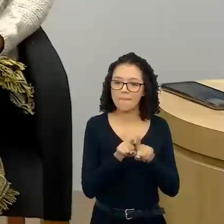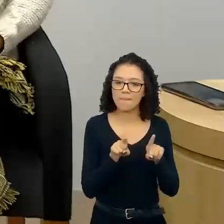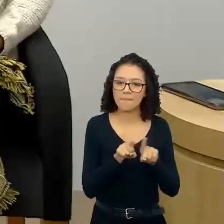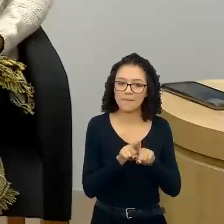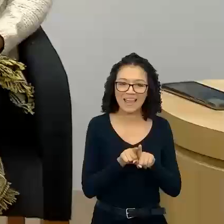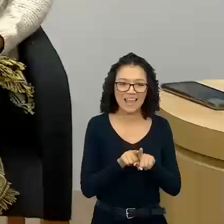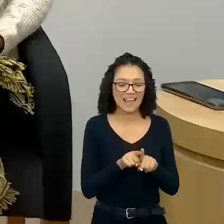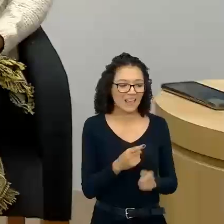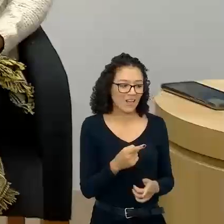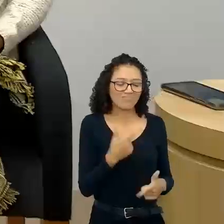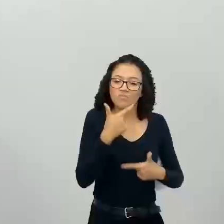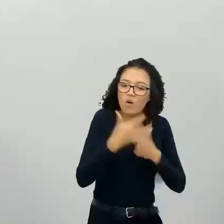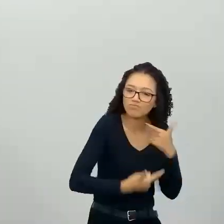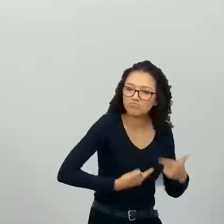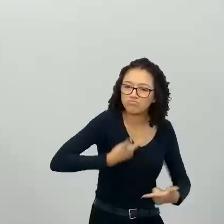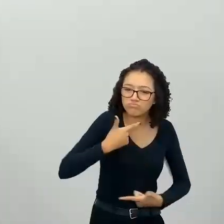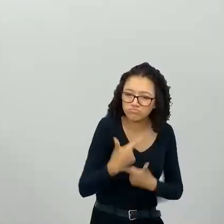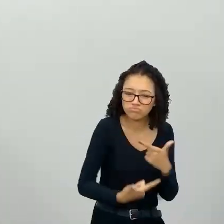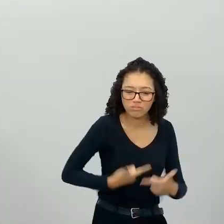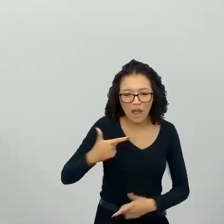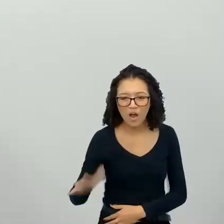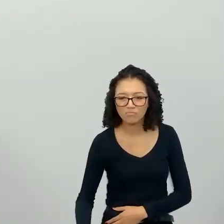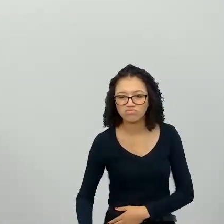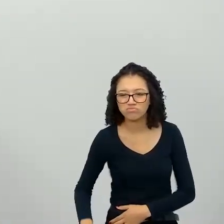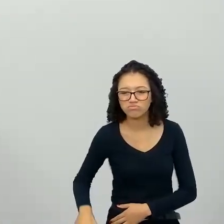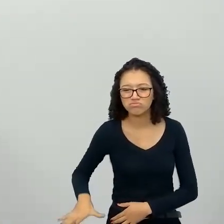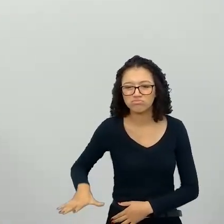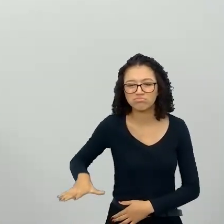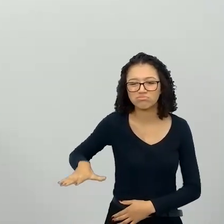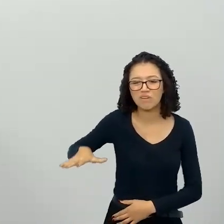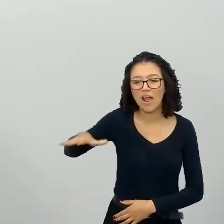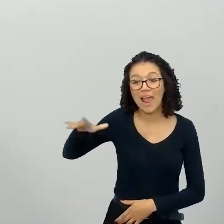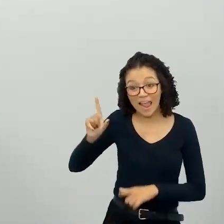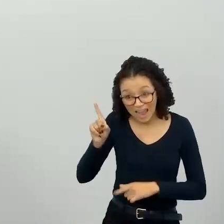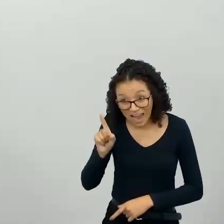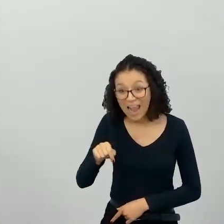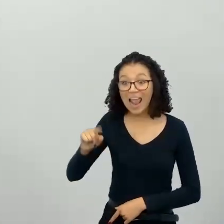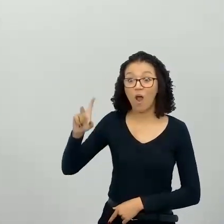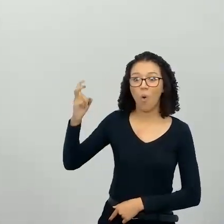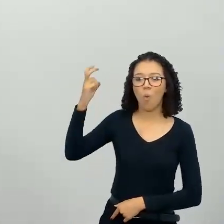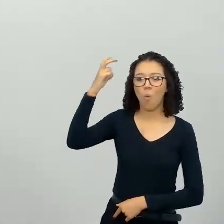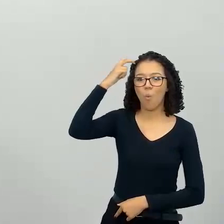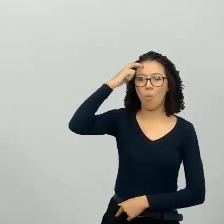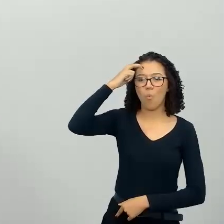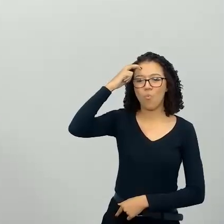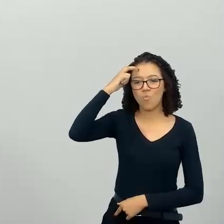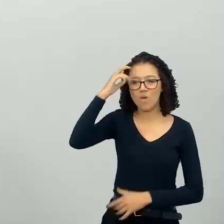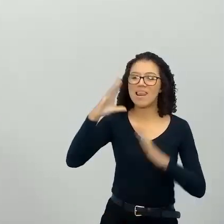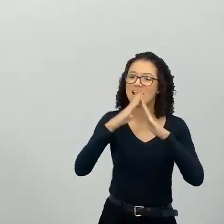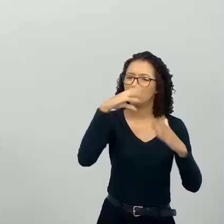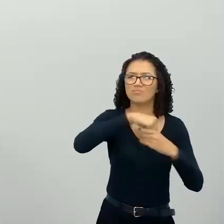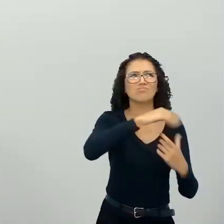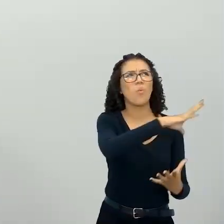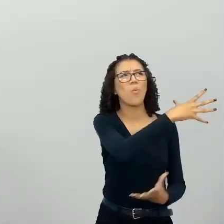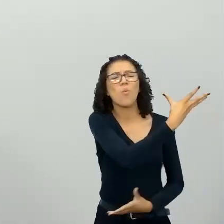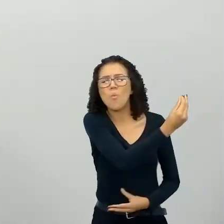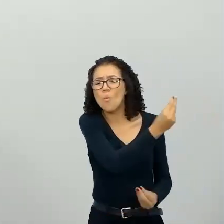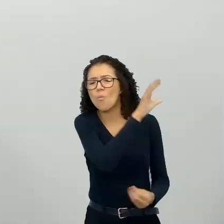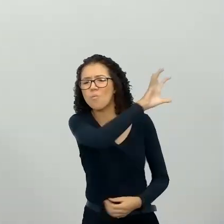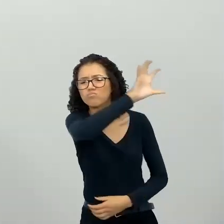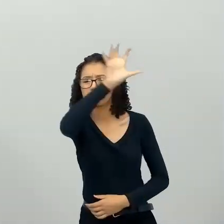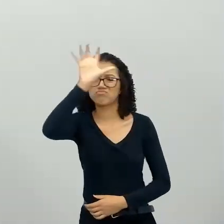que começa, assim, por uma cultura que a gente tem, que a gente identifica muito na sala de aulas a partir dos 6 anos.